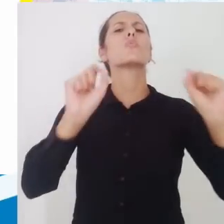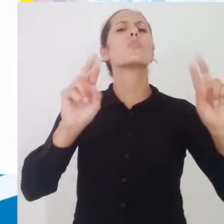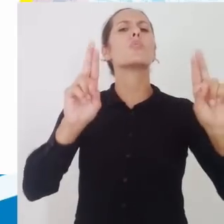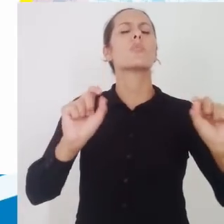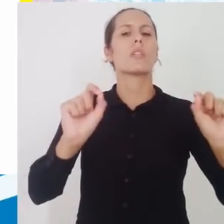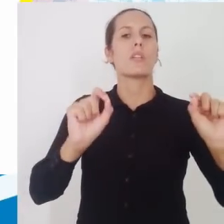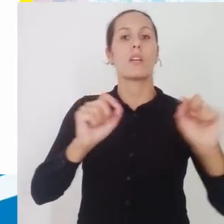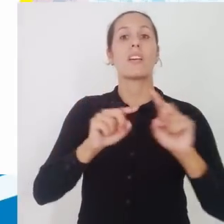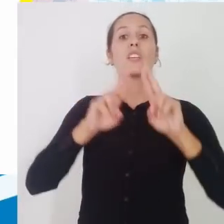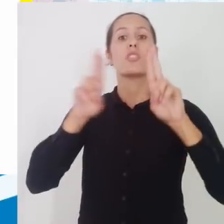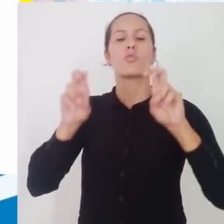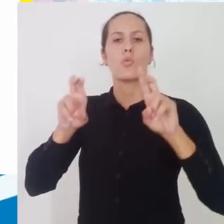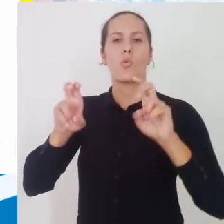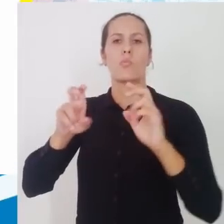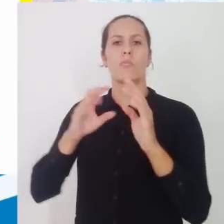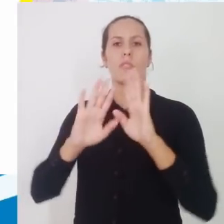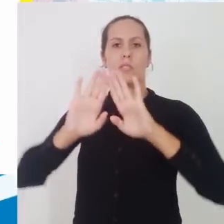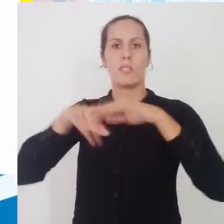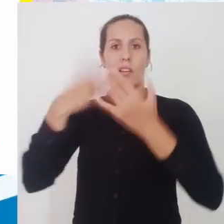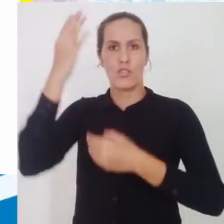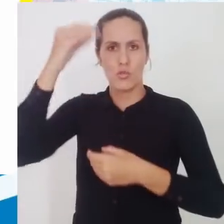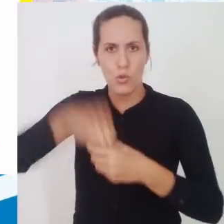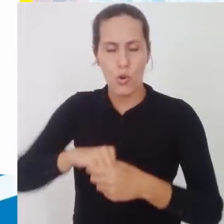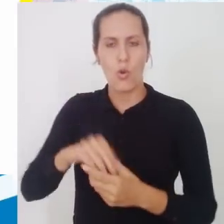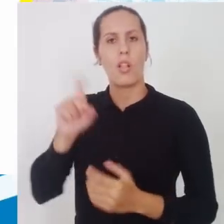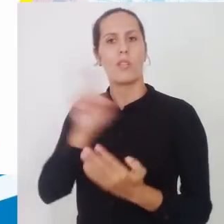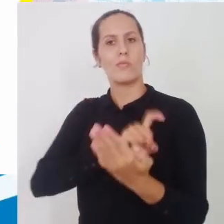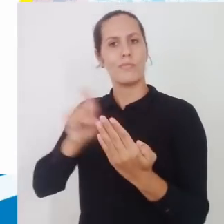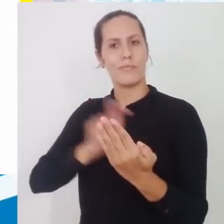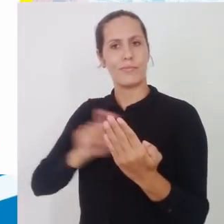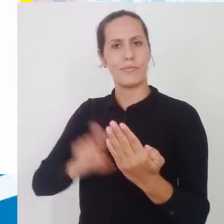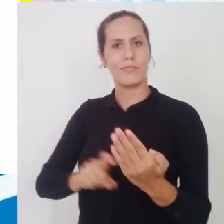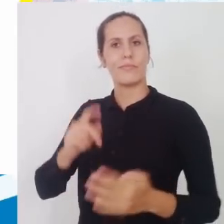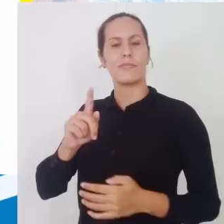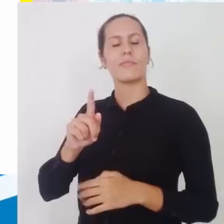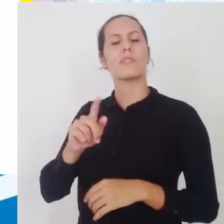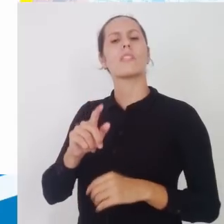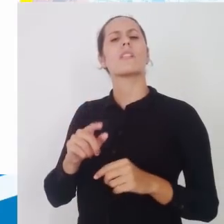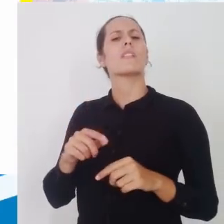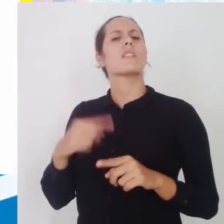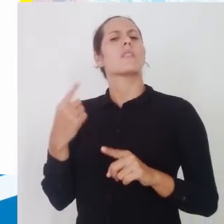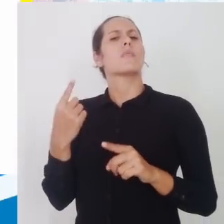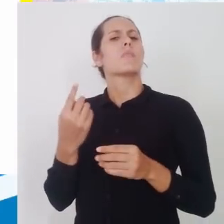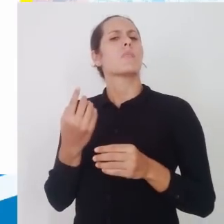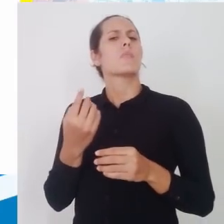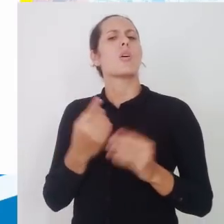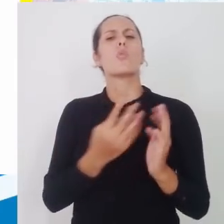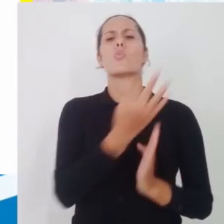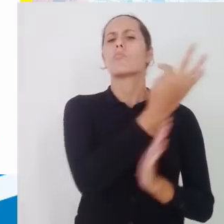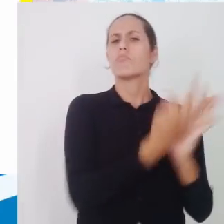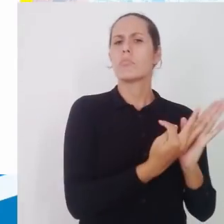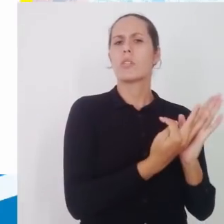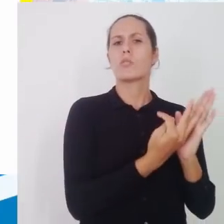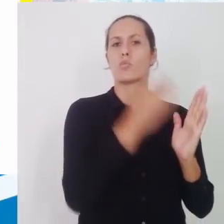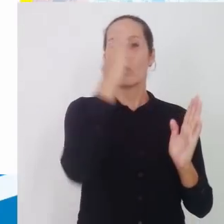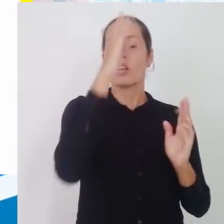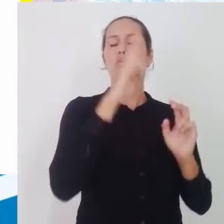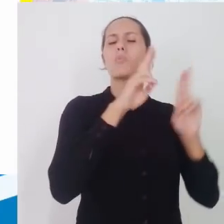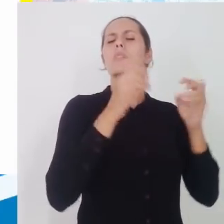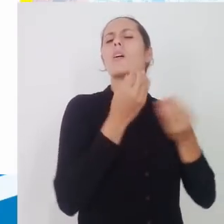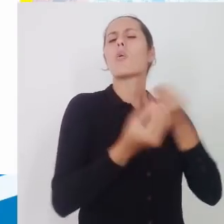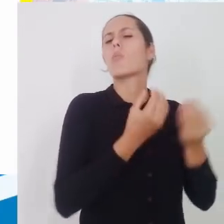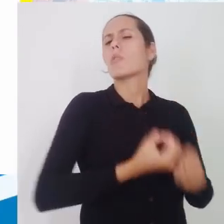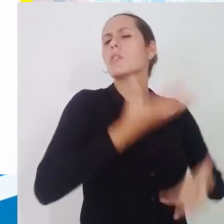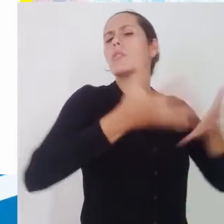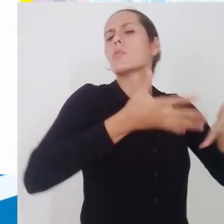numa fotoreportagem. Na verdade, nós vemos as mãos das crianças logo na primeira foto. Depois nós vemos eles